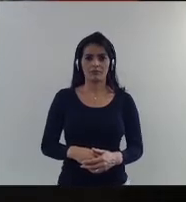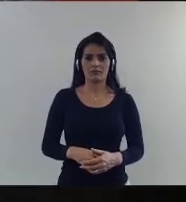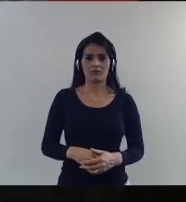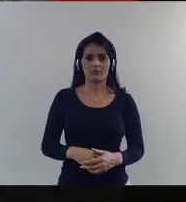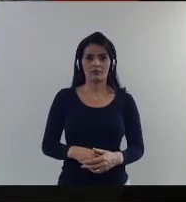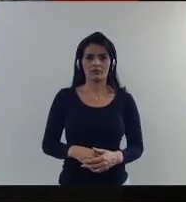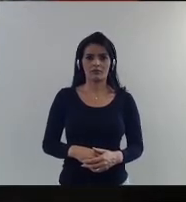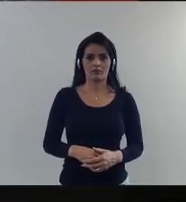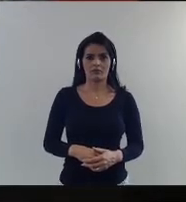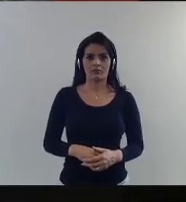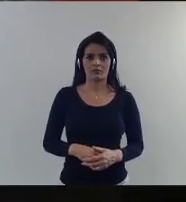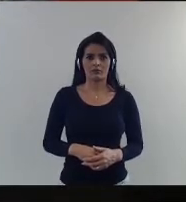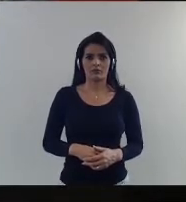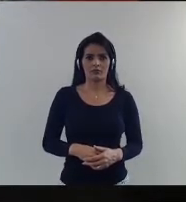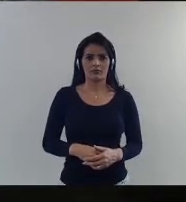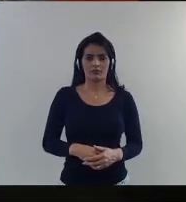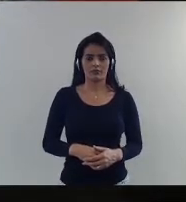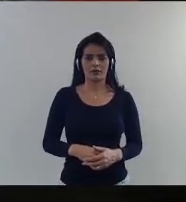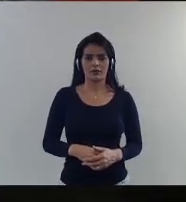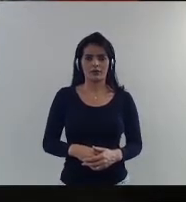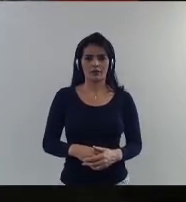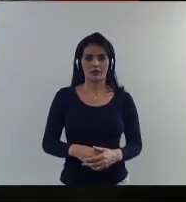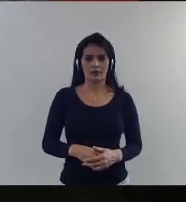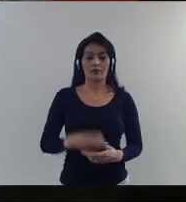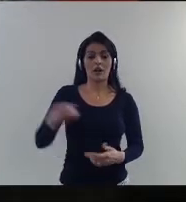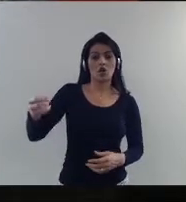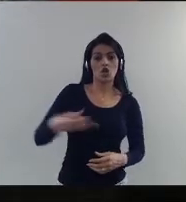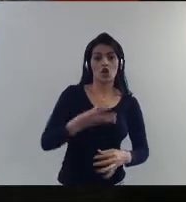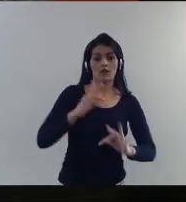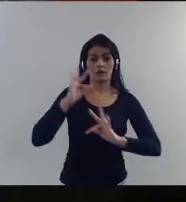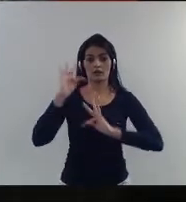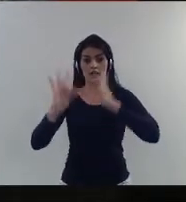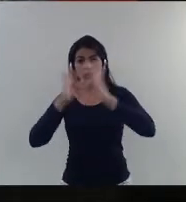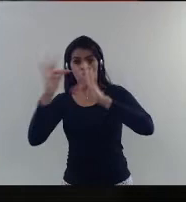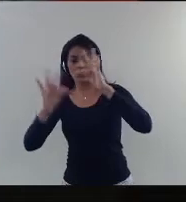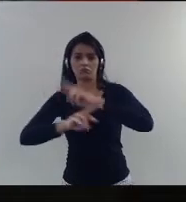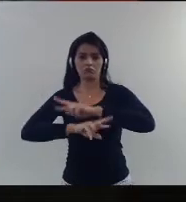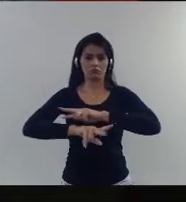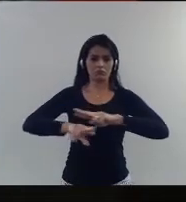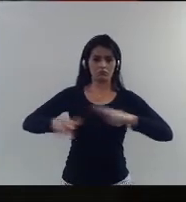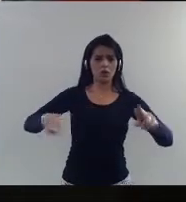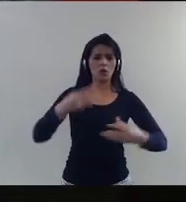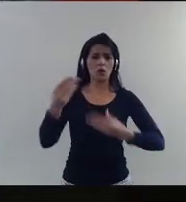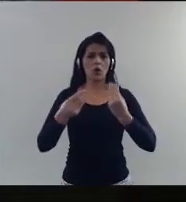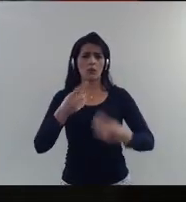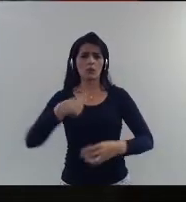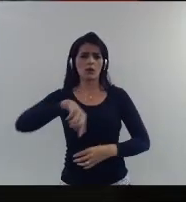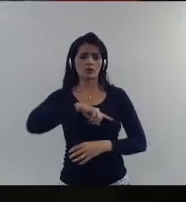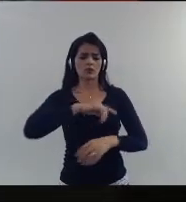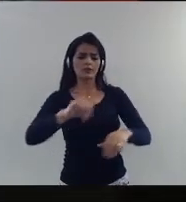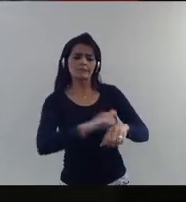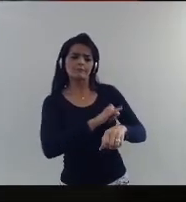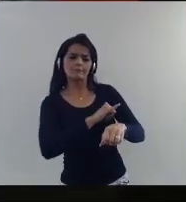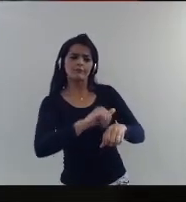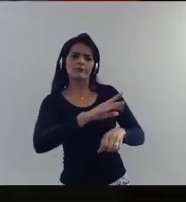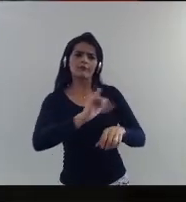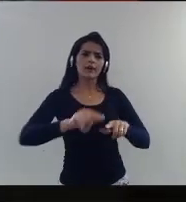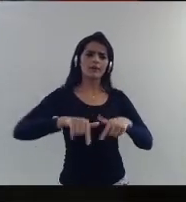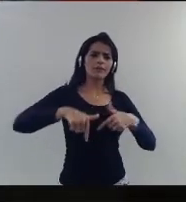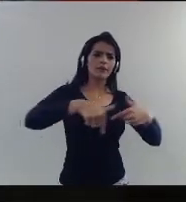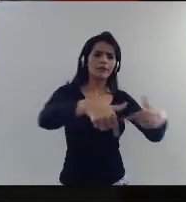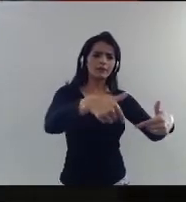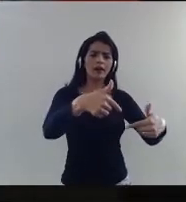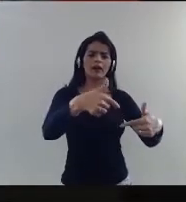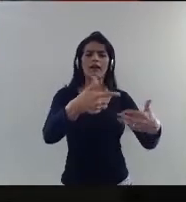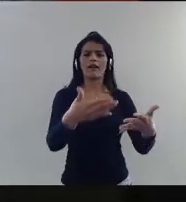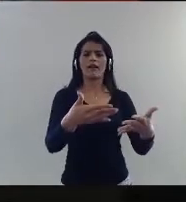desse novo avanço, né, de tecnologia, da forma como a gente passou a enfrentar as nossas